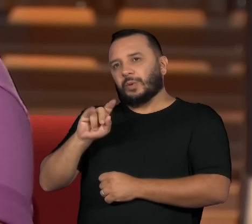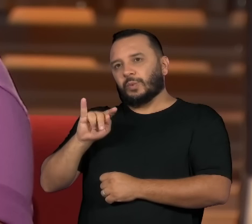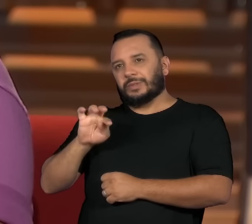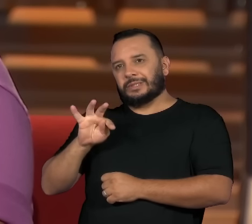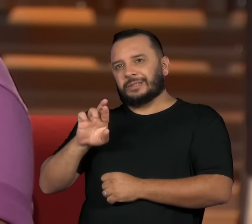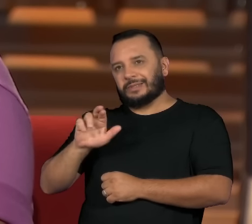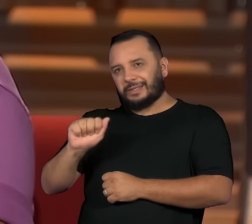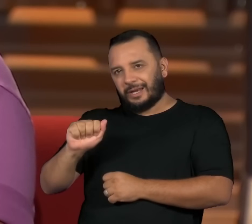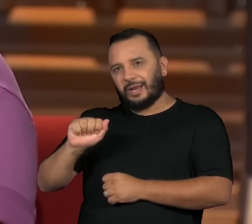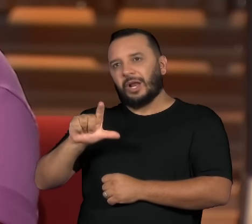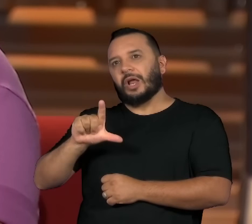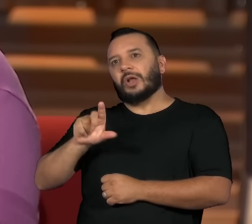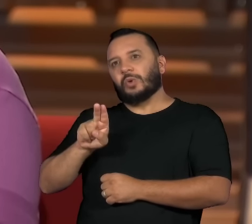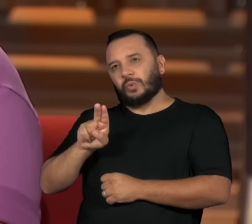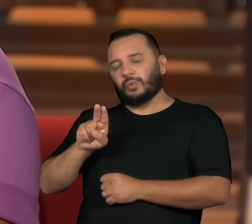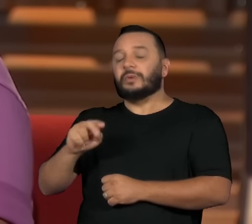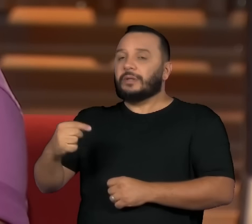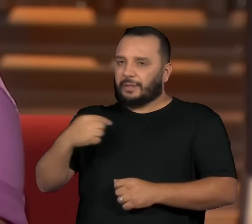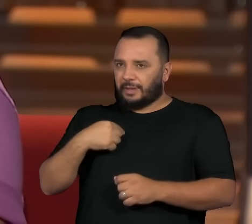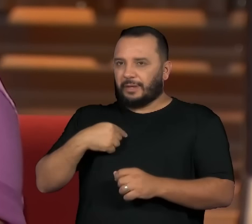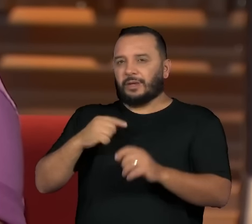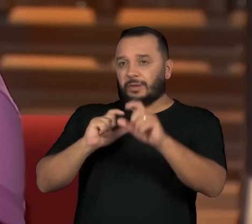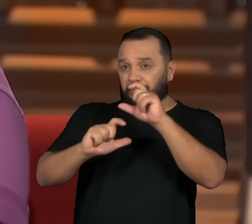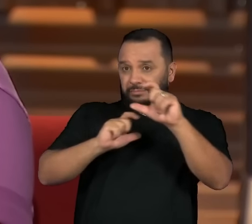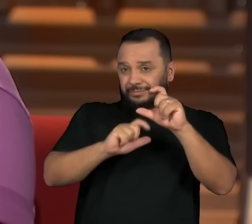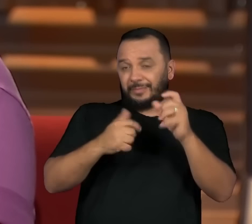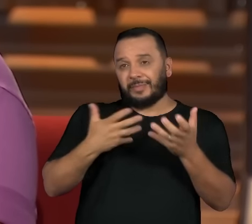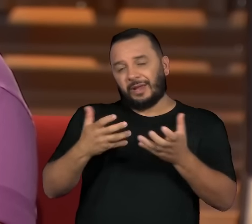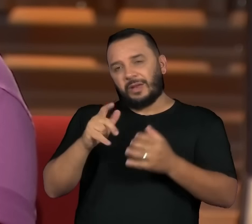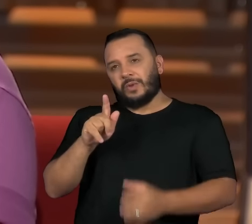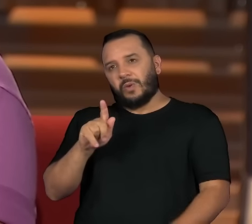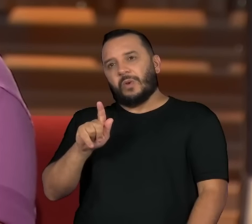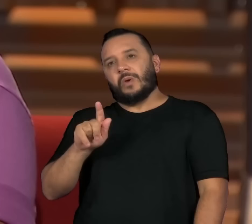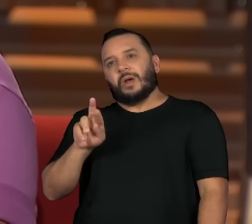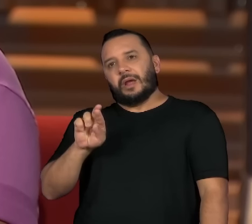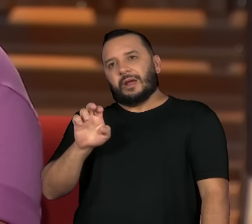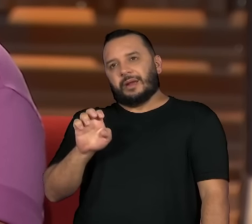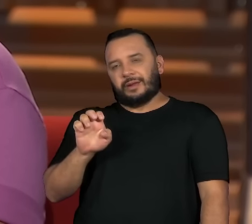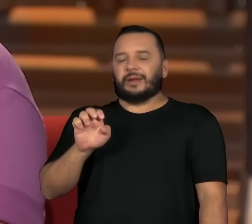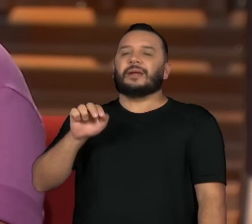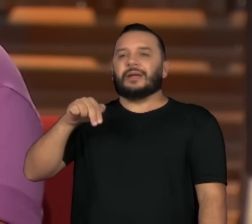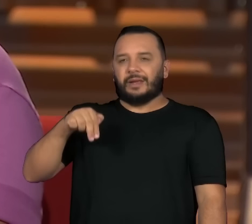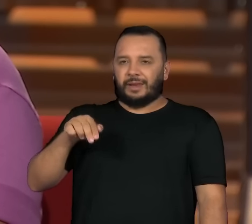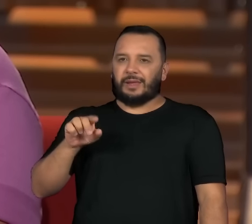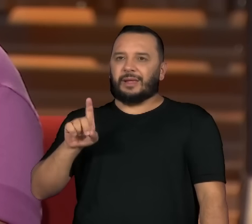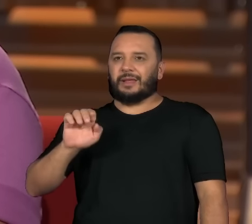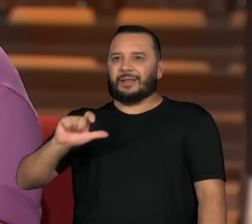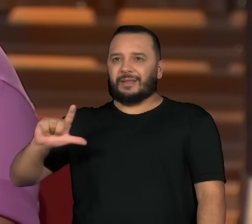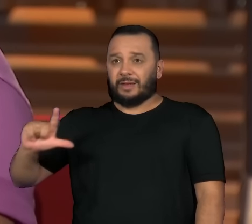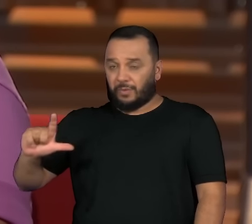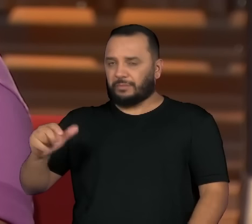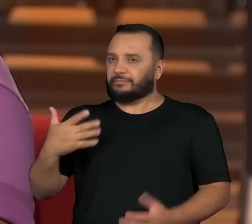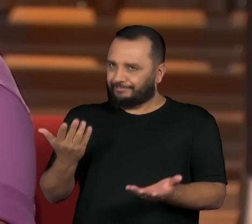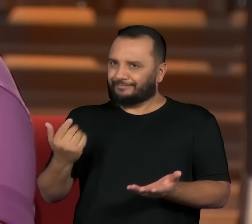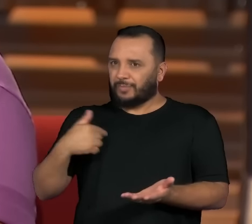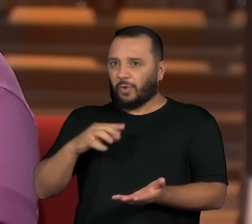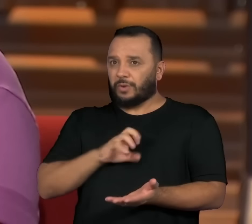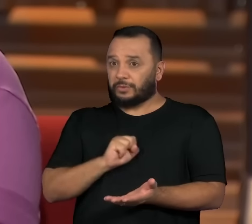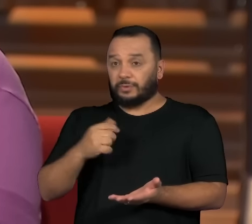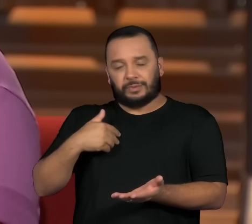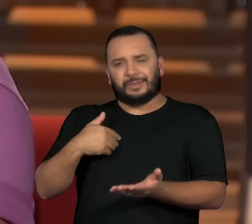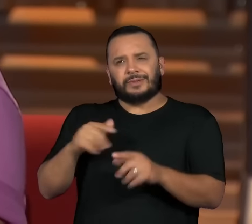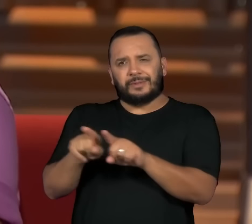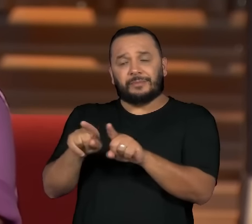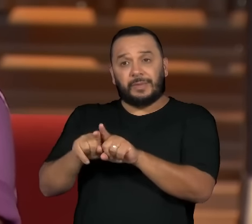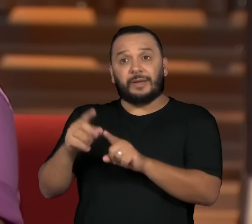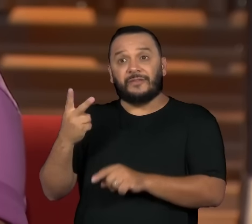grande. Eu trabalho com ilustração desde 2014, mas eu sempre gostei muito de quadrinho,